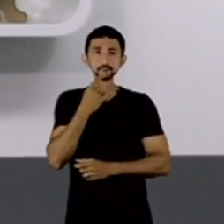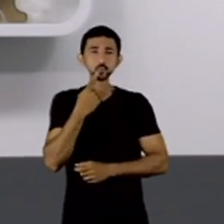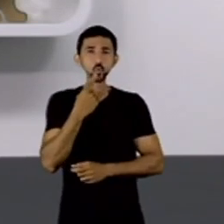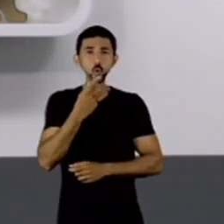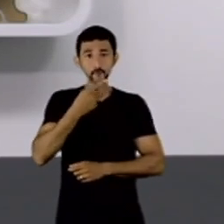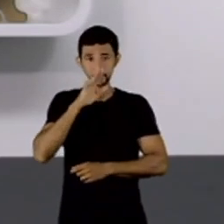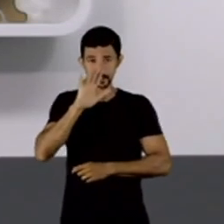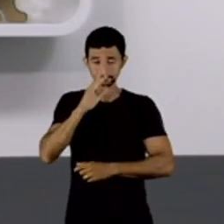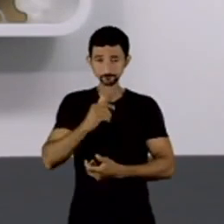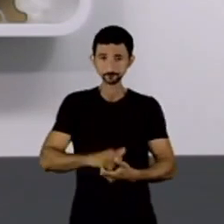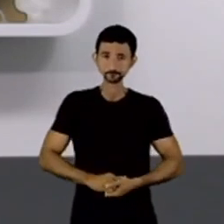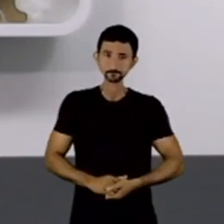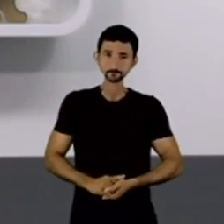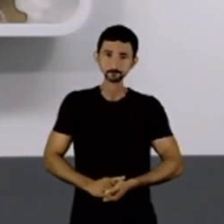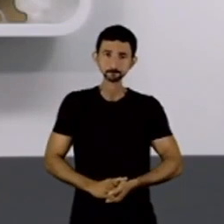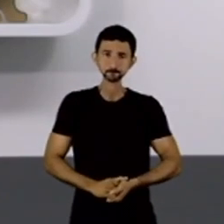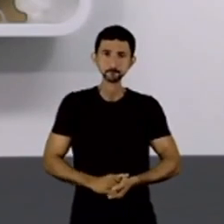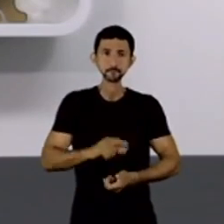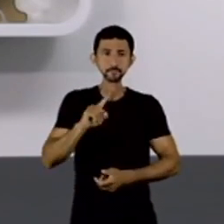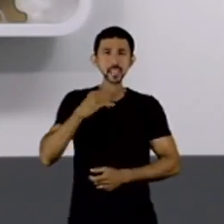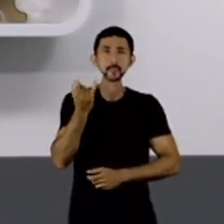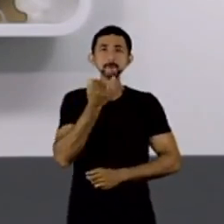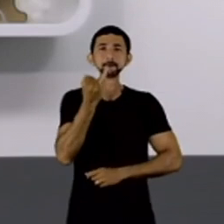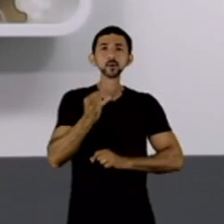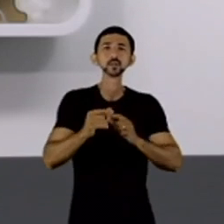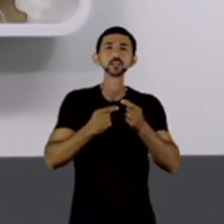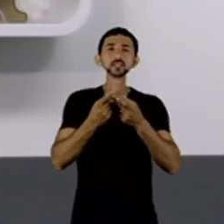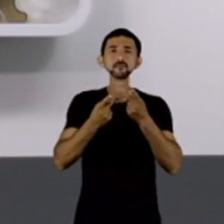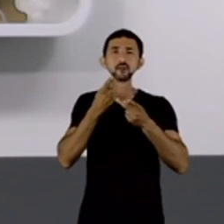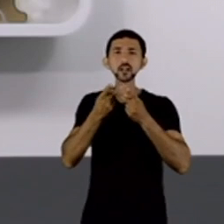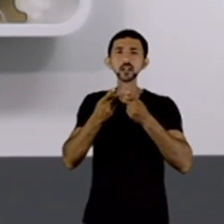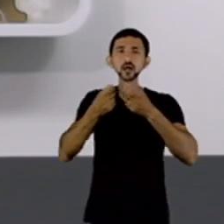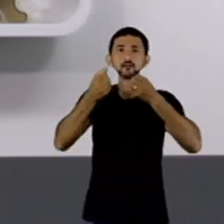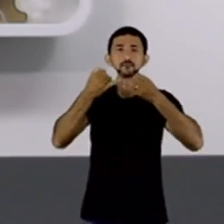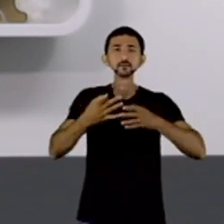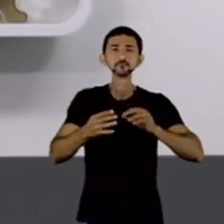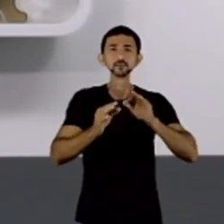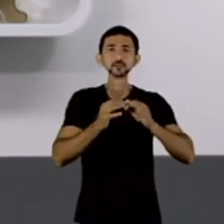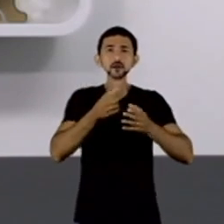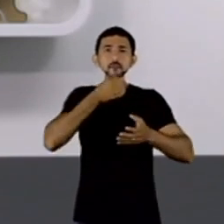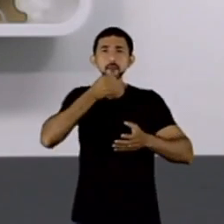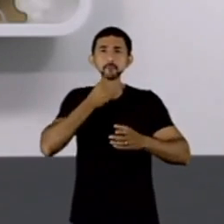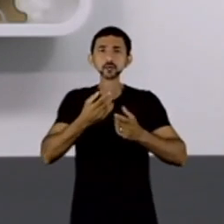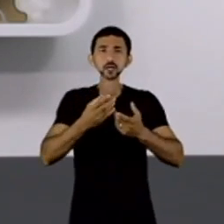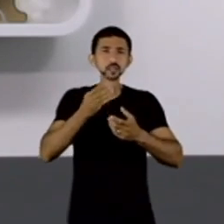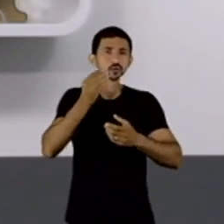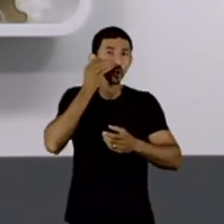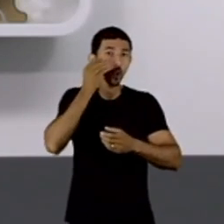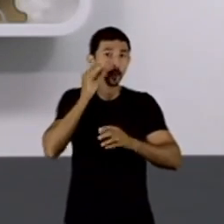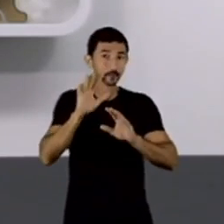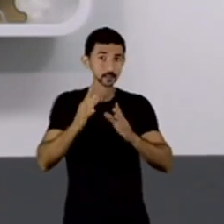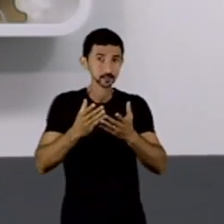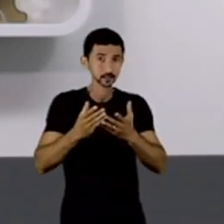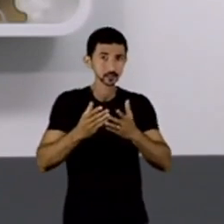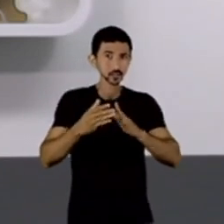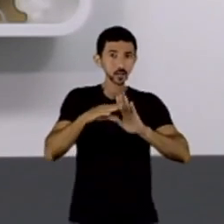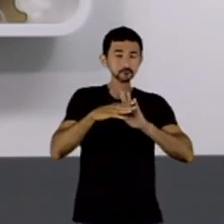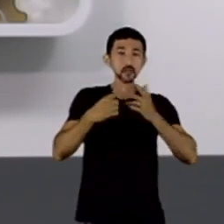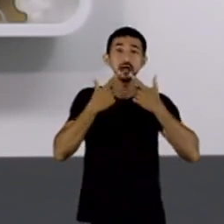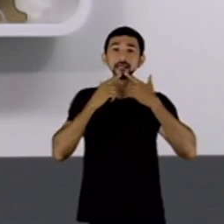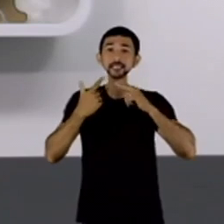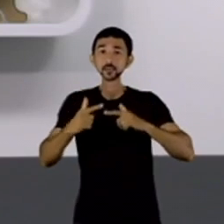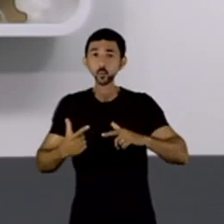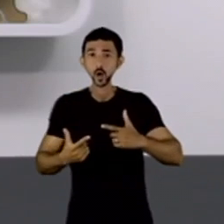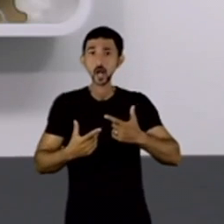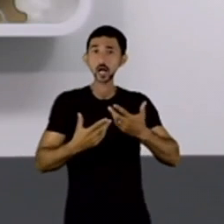tenho para te dizer, tá? É importante na hora que você lê uma reportagem que você observe o tipo, o nível de linguagem que